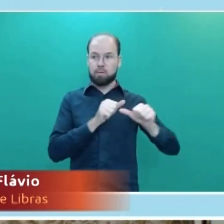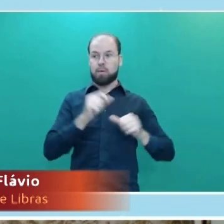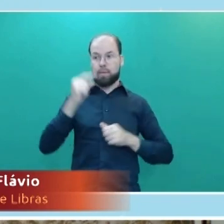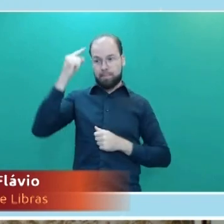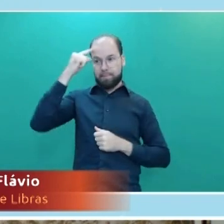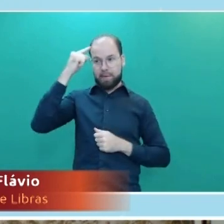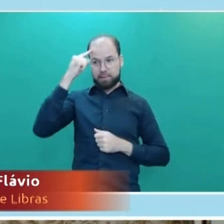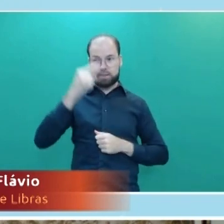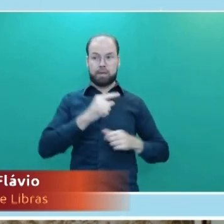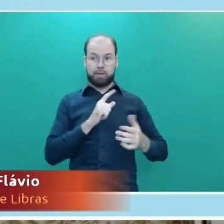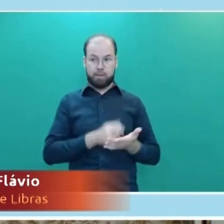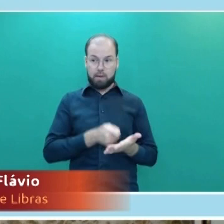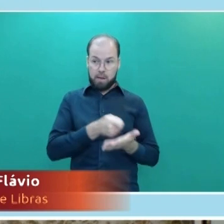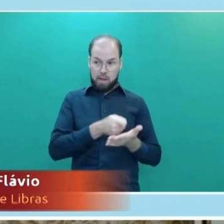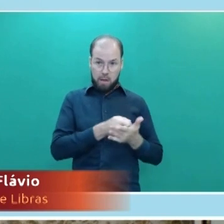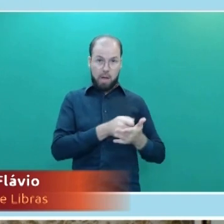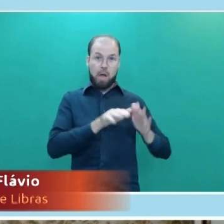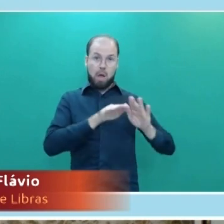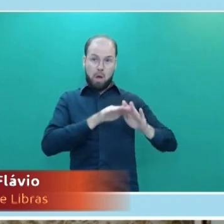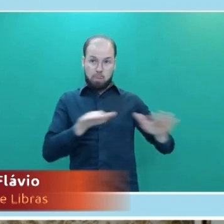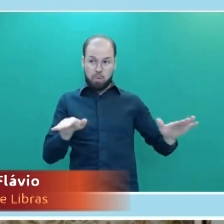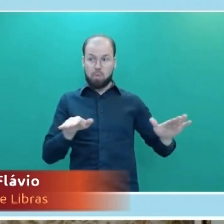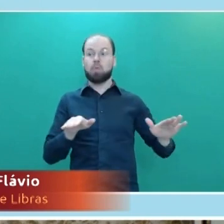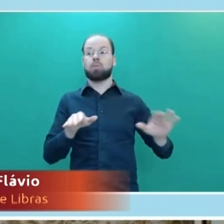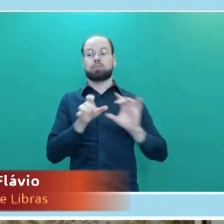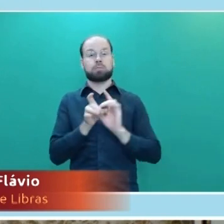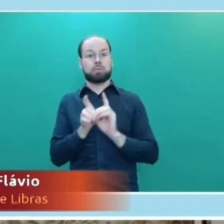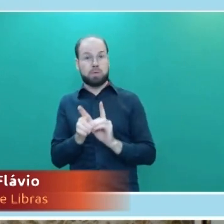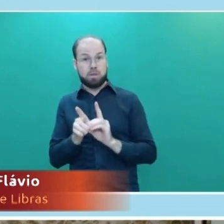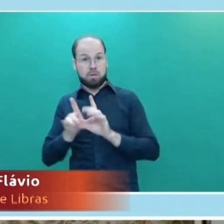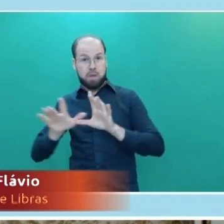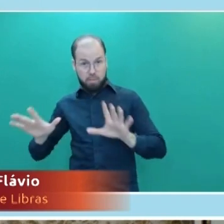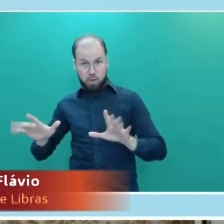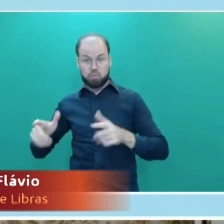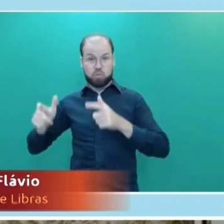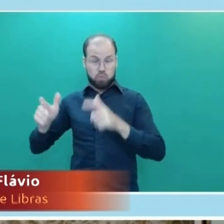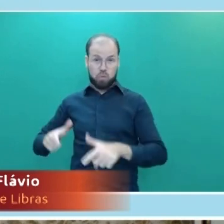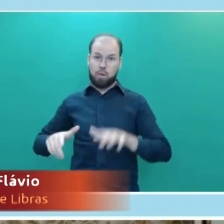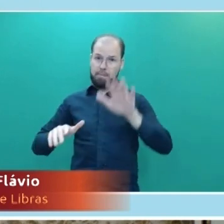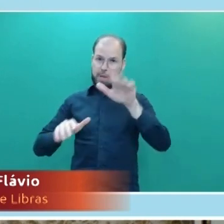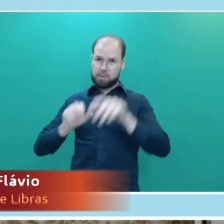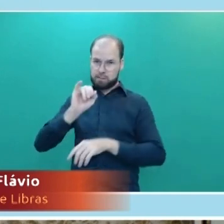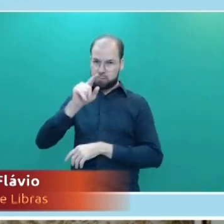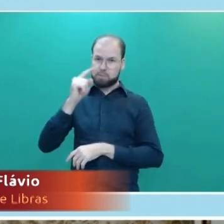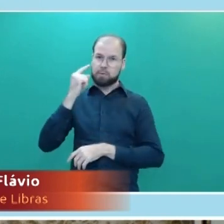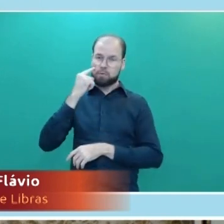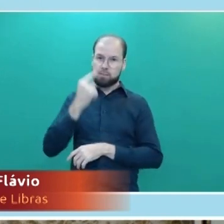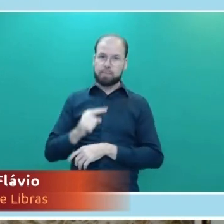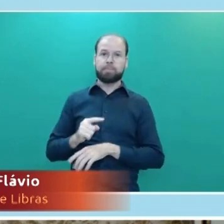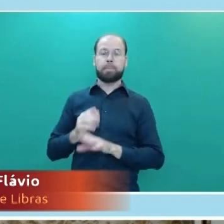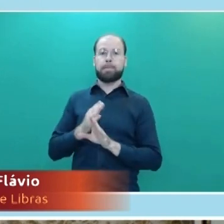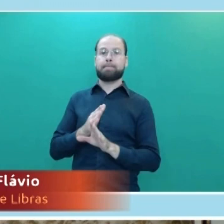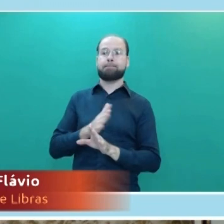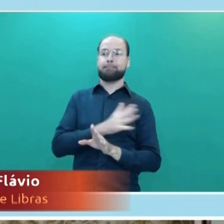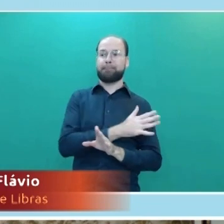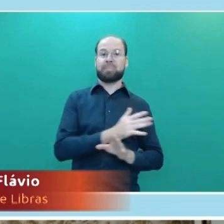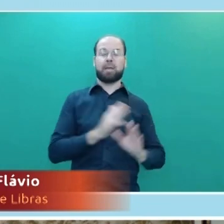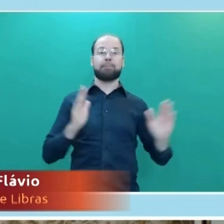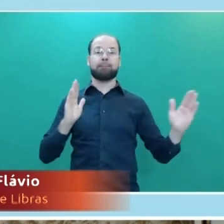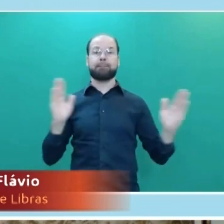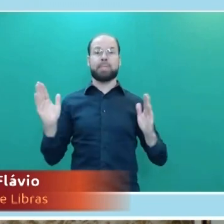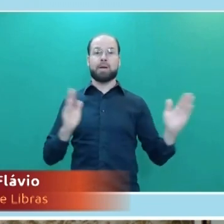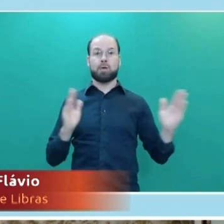outro problema, é um erro também, né? Não é assim, porque se você olhar o período integralista do Getúlio Vargas, você vai